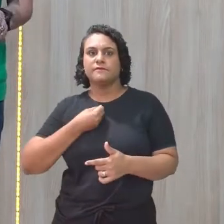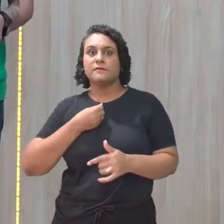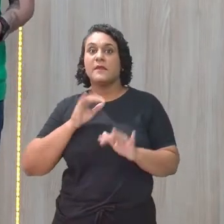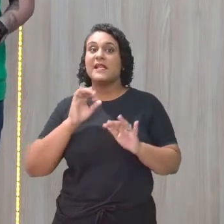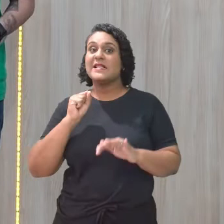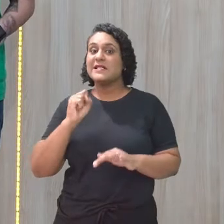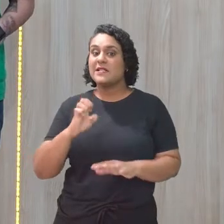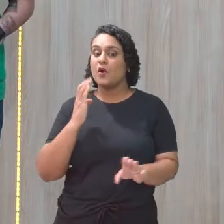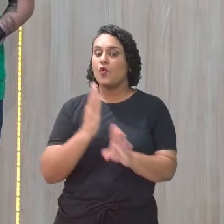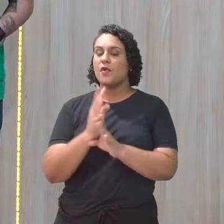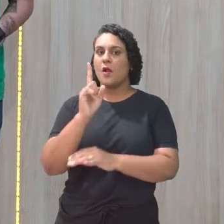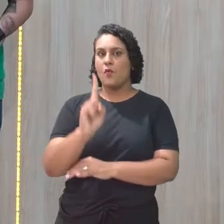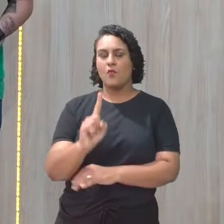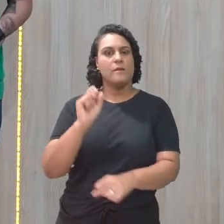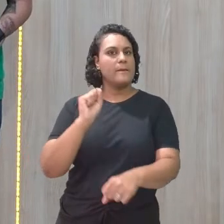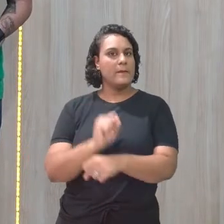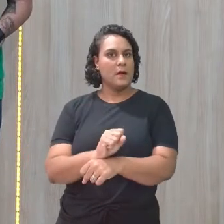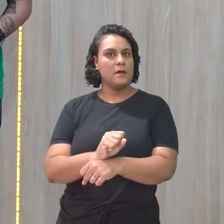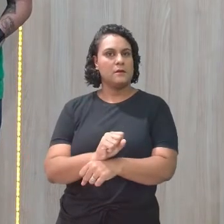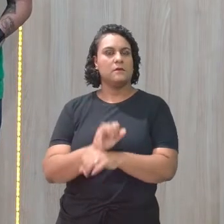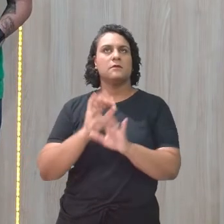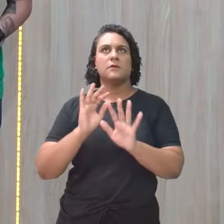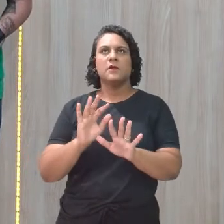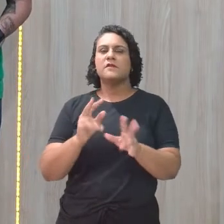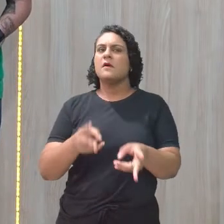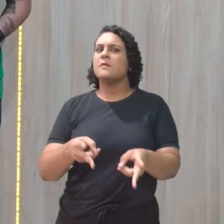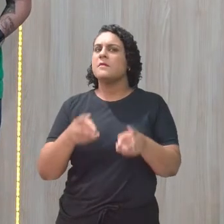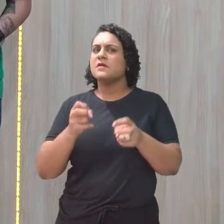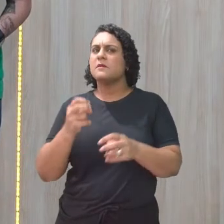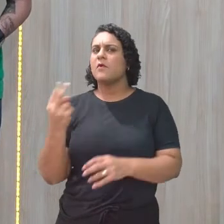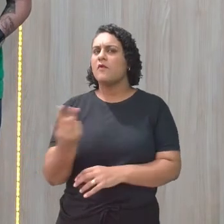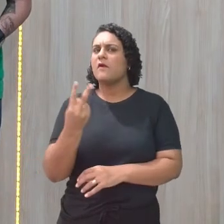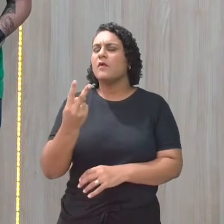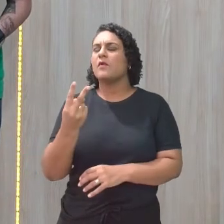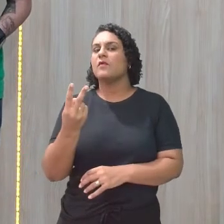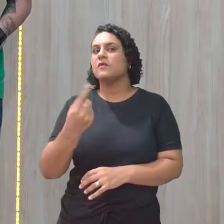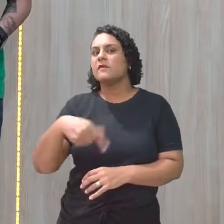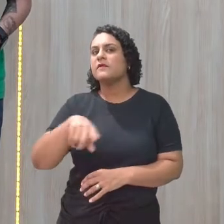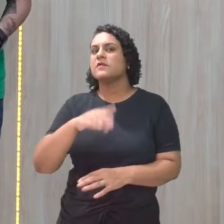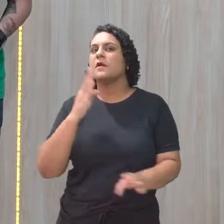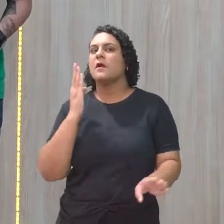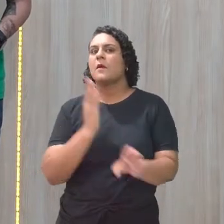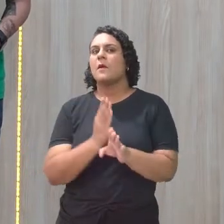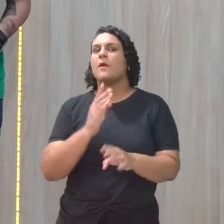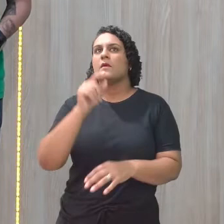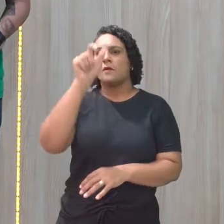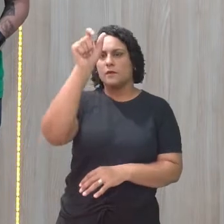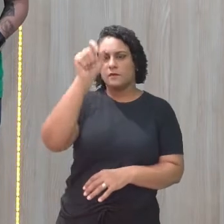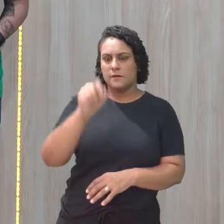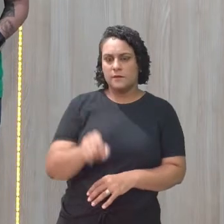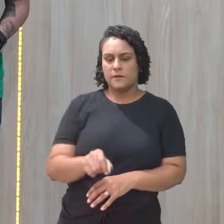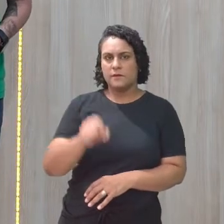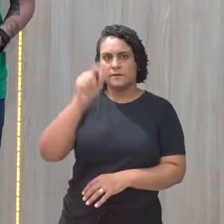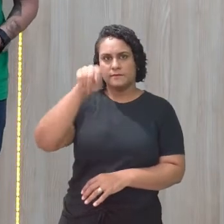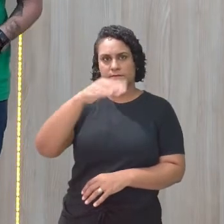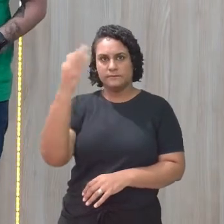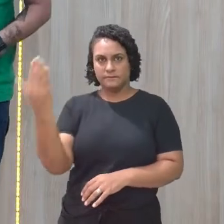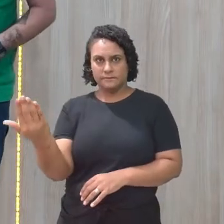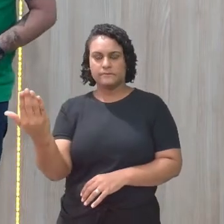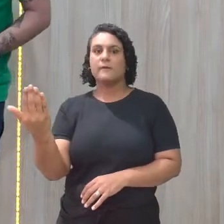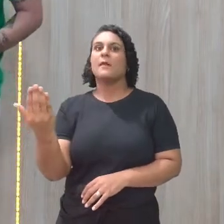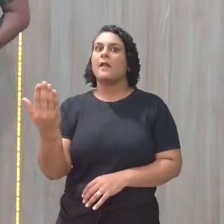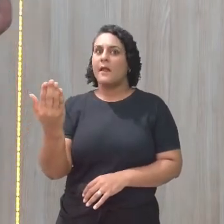parou. Feito isso, você vai observar que aqueles valores que você encontrou ali do lado é exatamente o que você estava